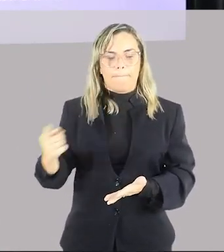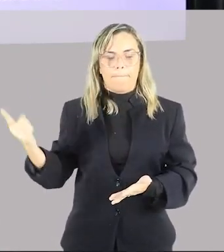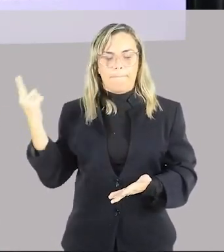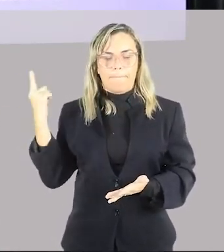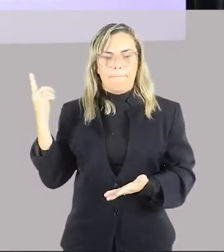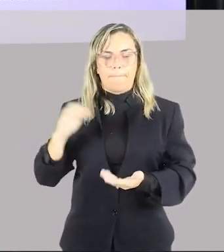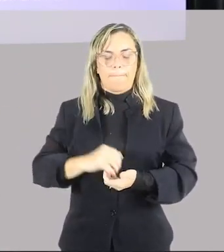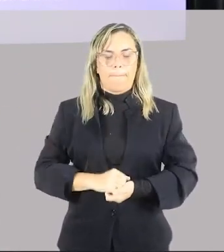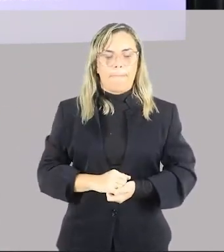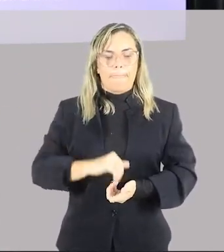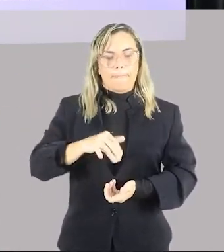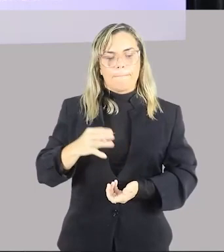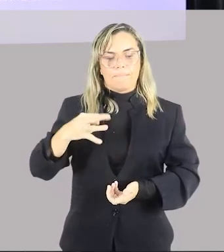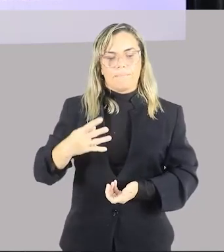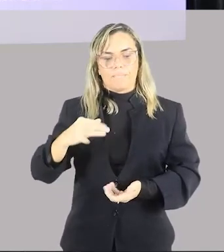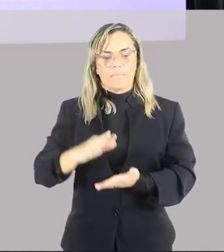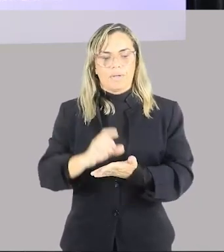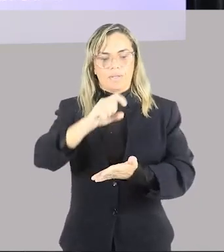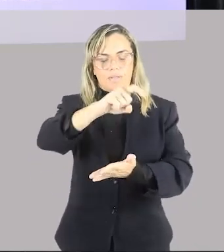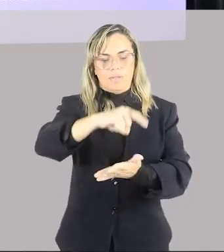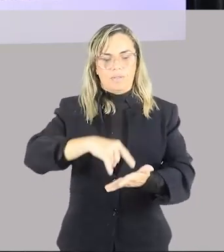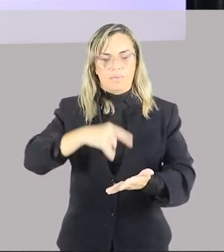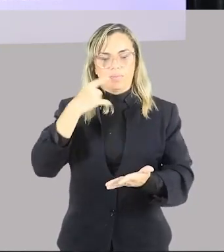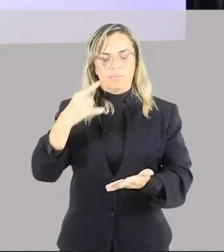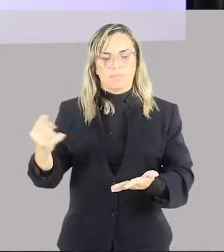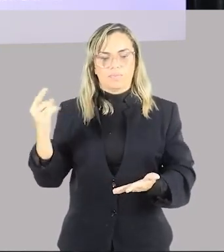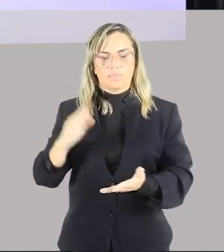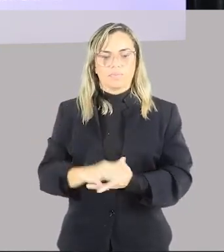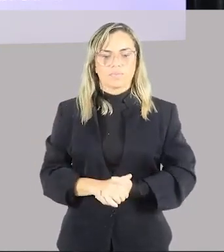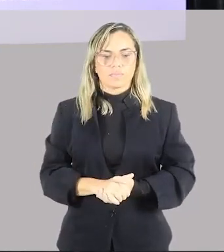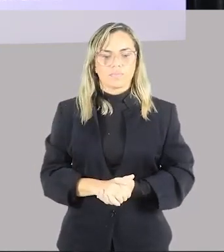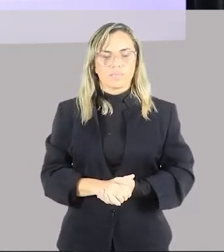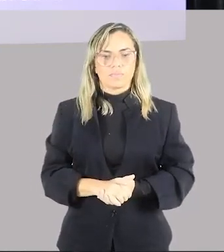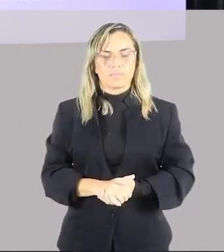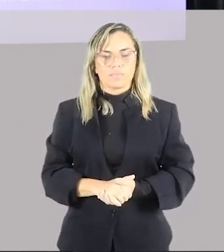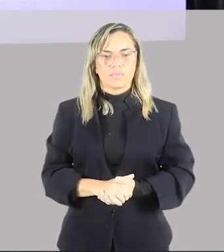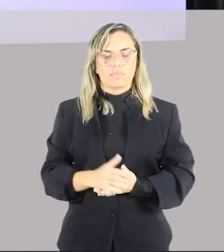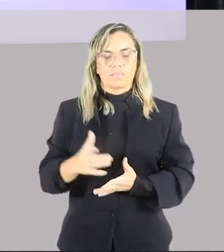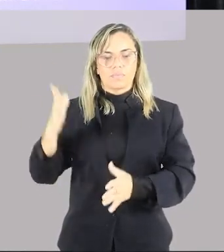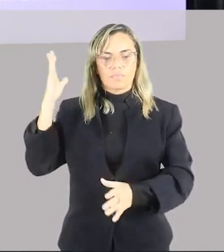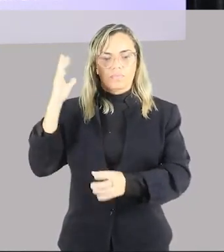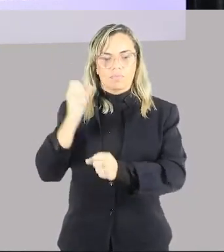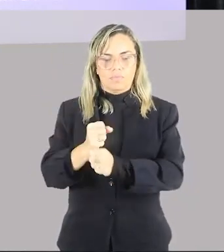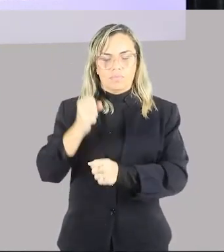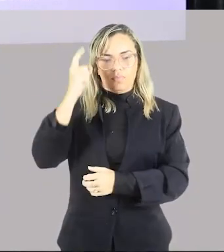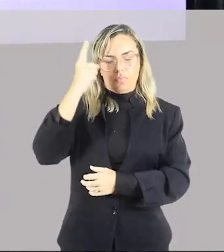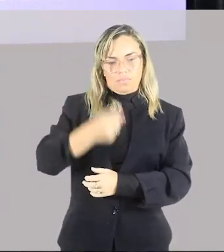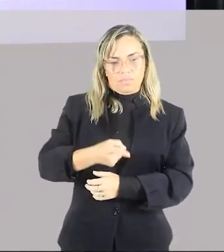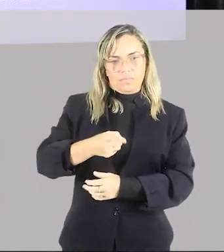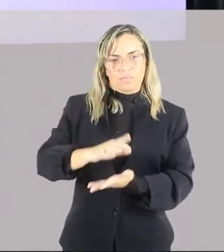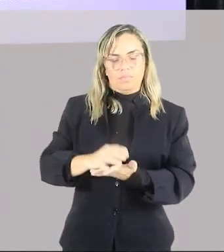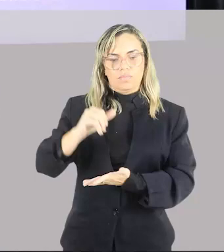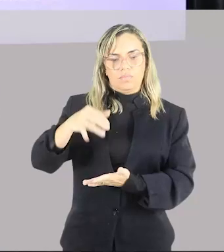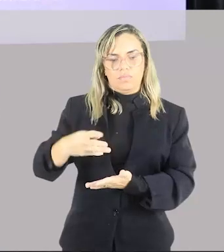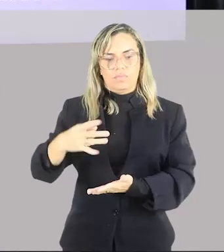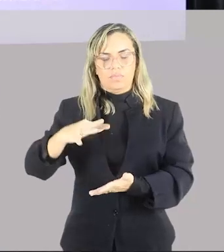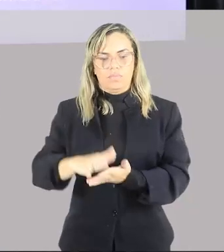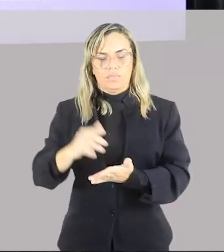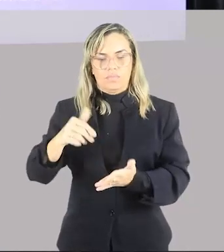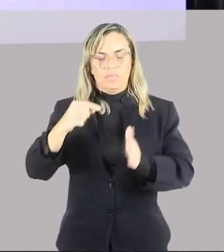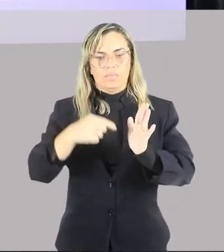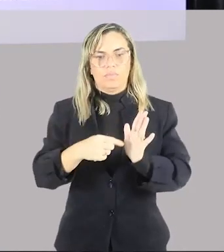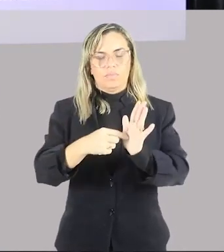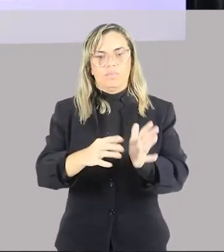juntada de documentos. Então, quanto à imperatividade, eu tenho os atos de império, são aqueles que expõem o poder do Estado,